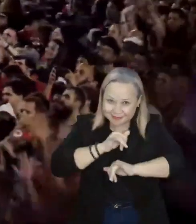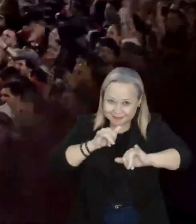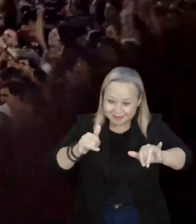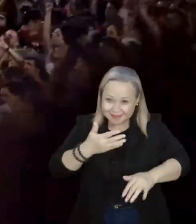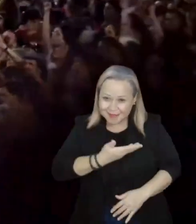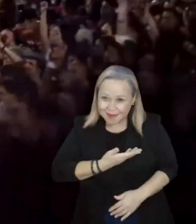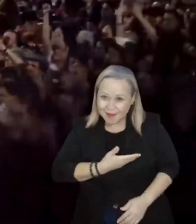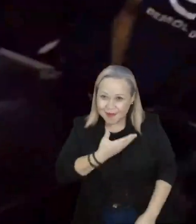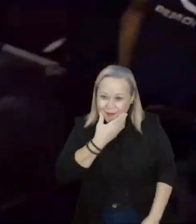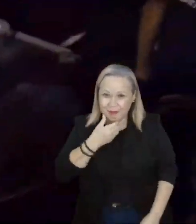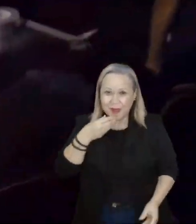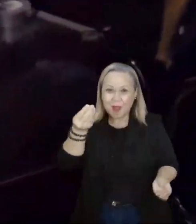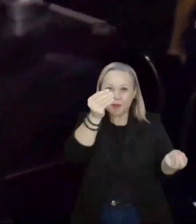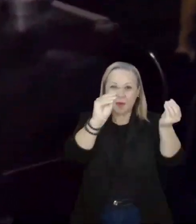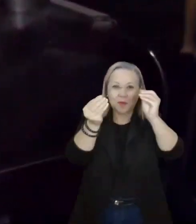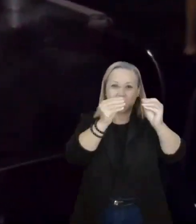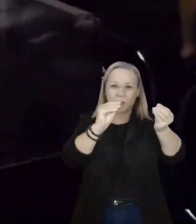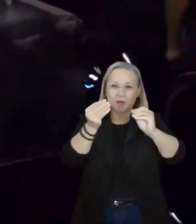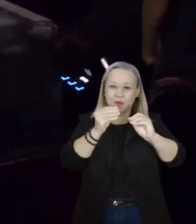um beijo no coração.